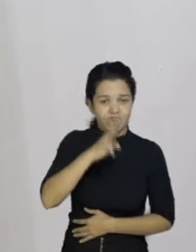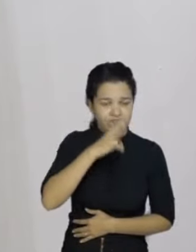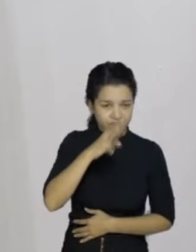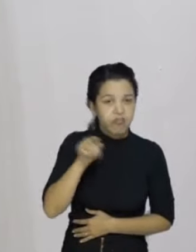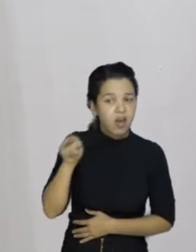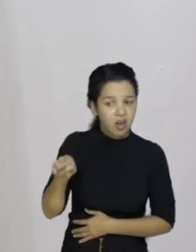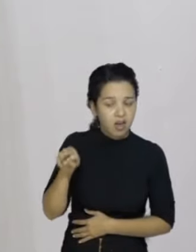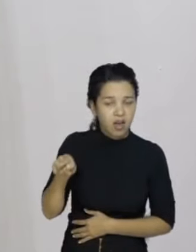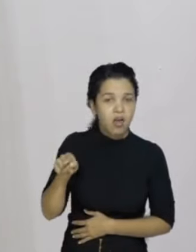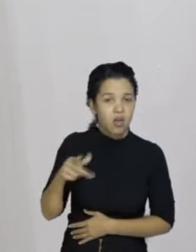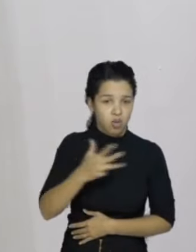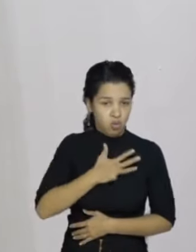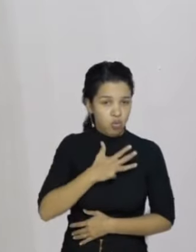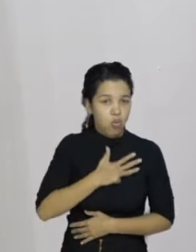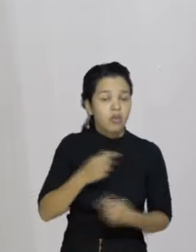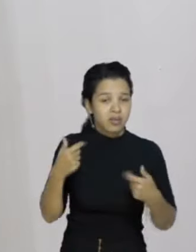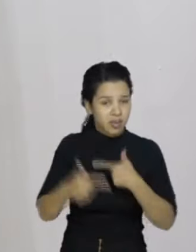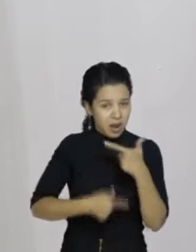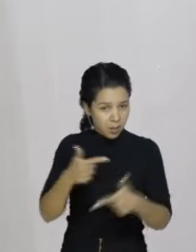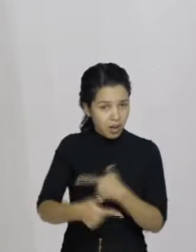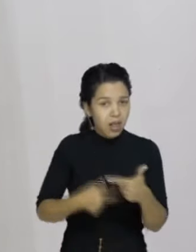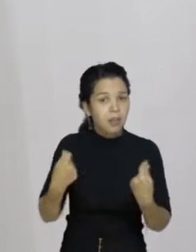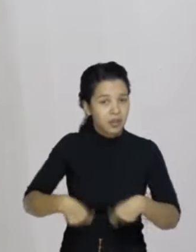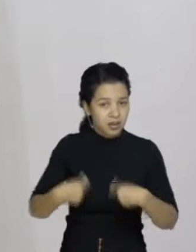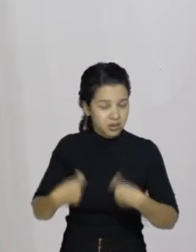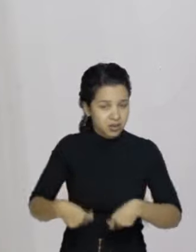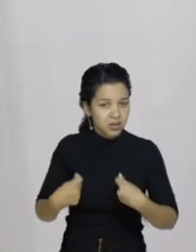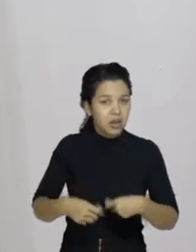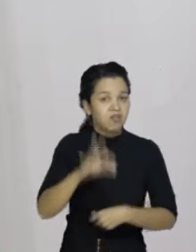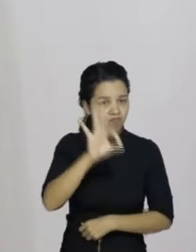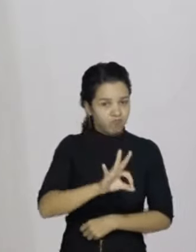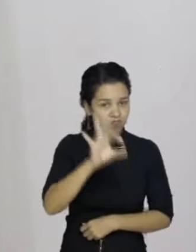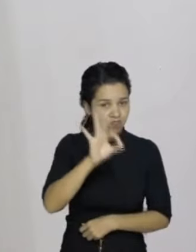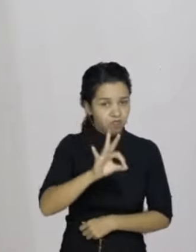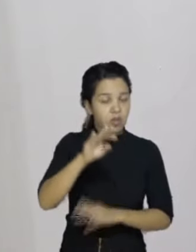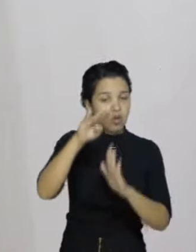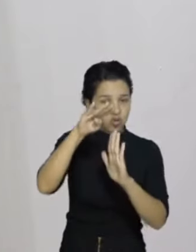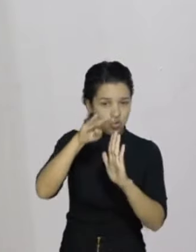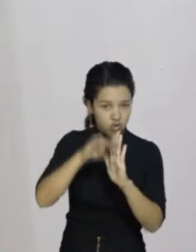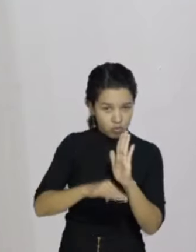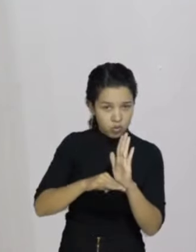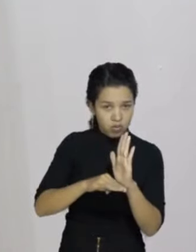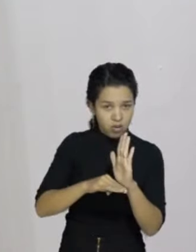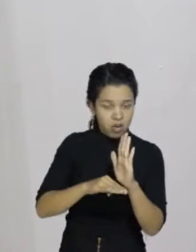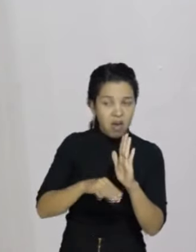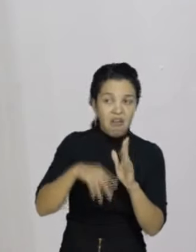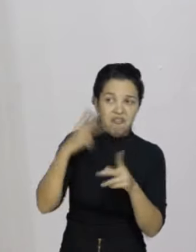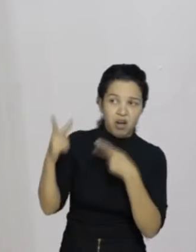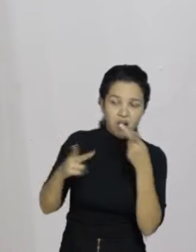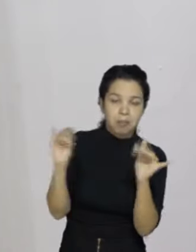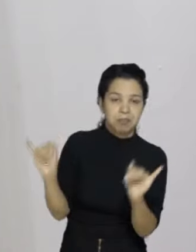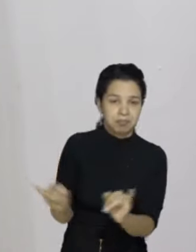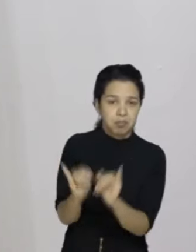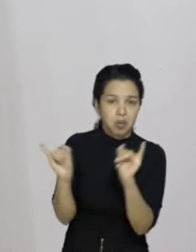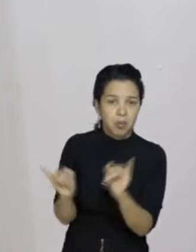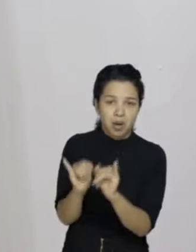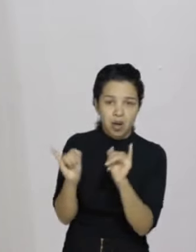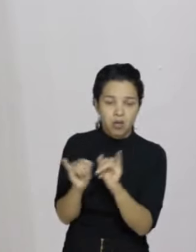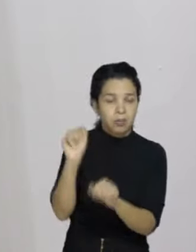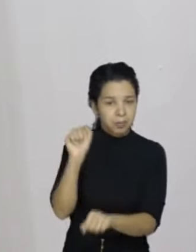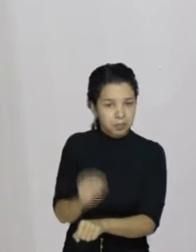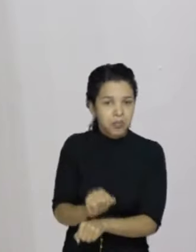para que o país possa diminuir essa taxa e não ficar falando um monte de bobagens que prejudicam